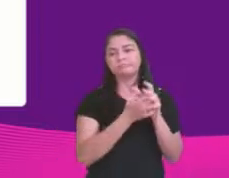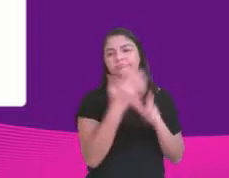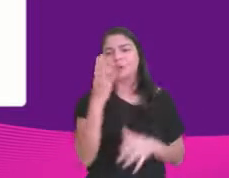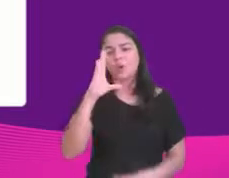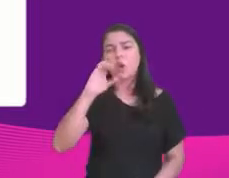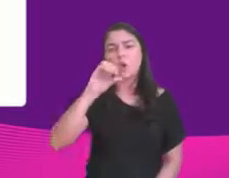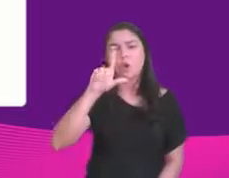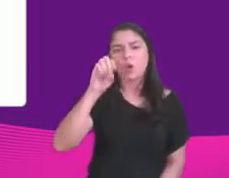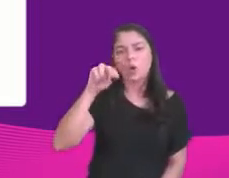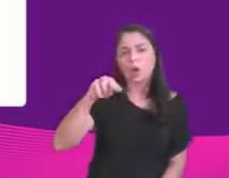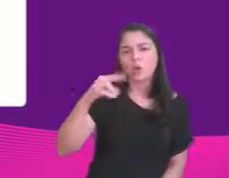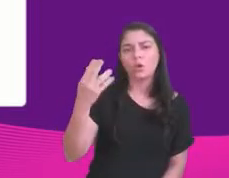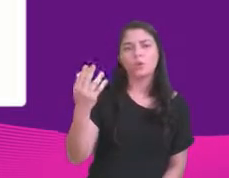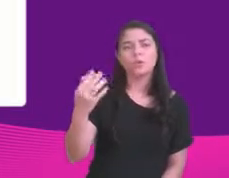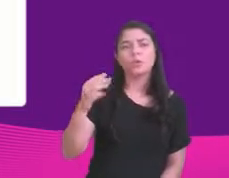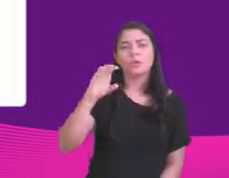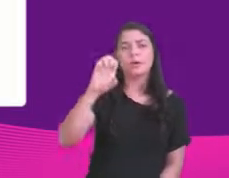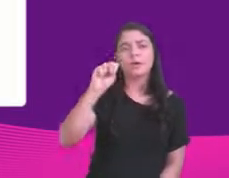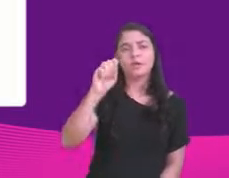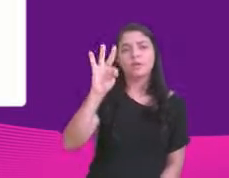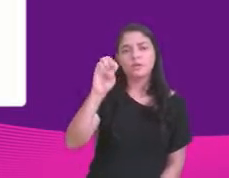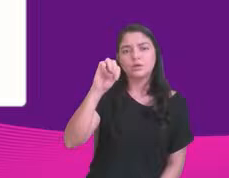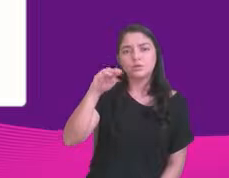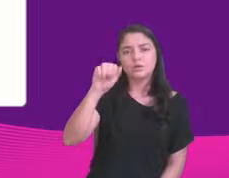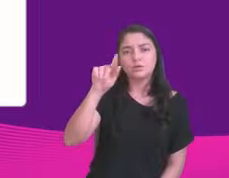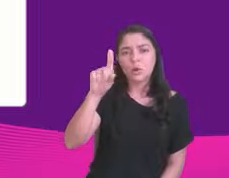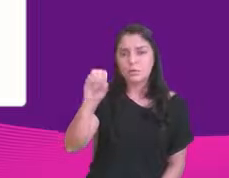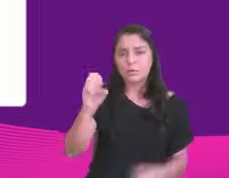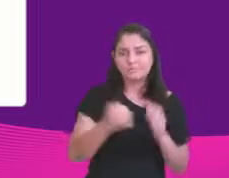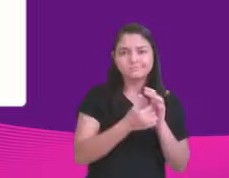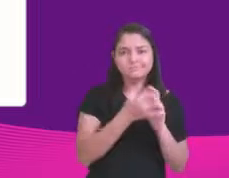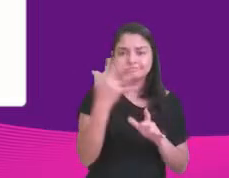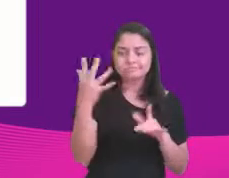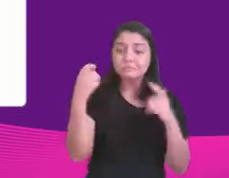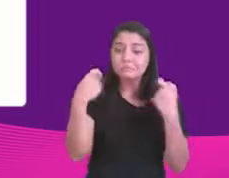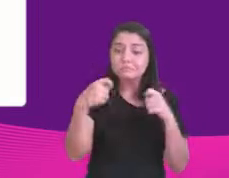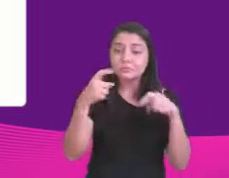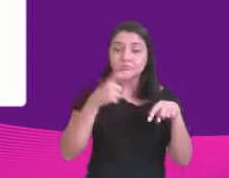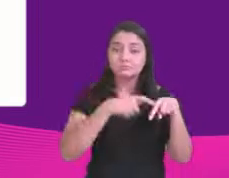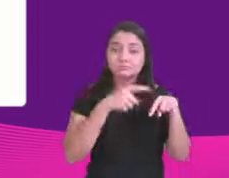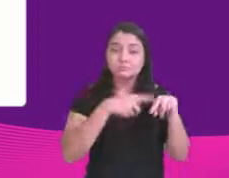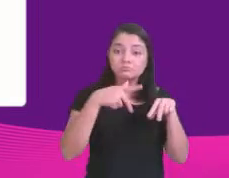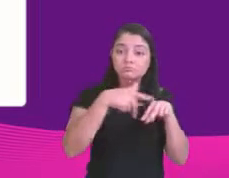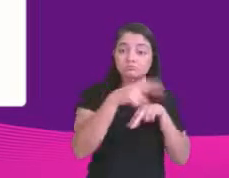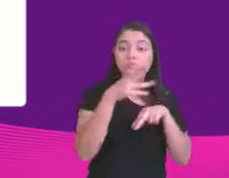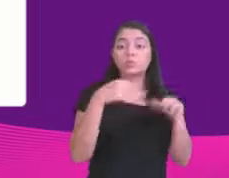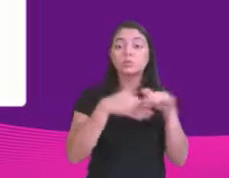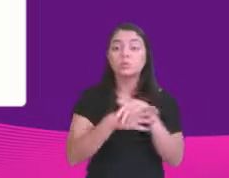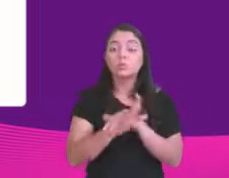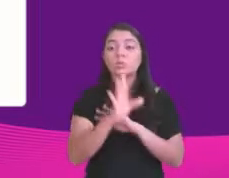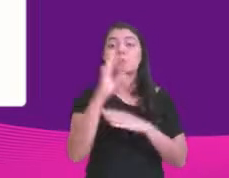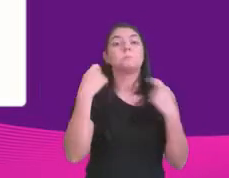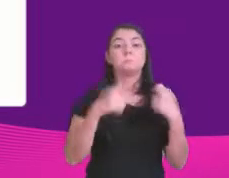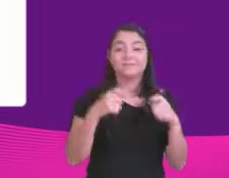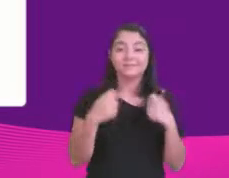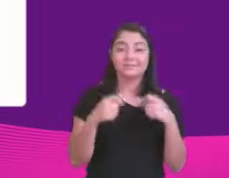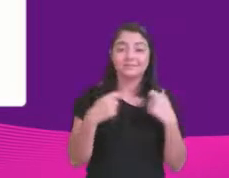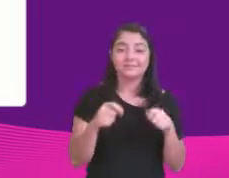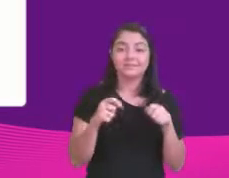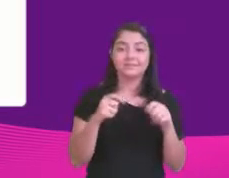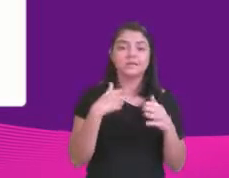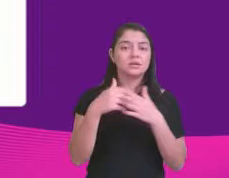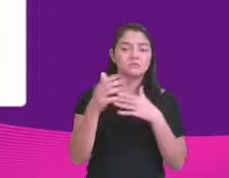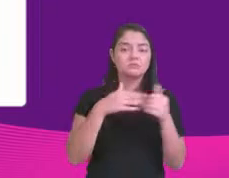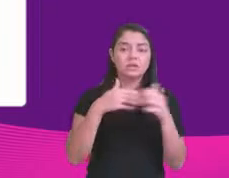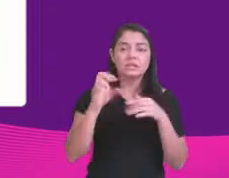estômago, o cirurgião ele tem que estar acostumado à cirurgia tanto do andar superior do abdômen quanto do andar inferior do abdômen, tá?